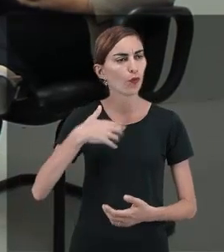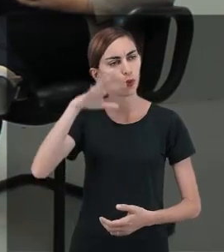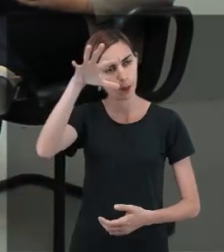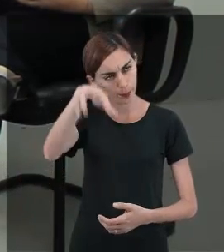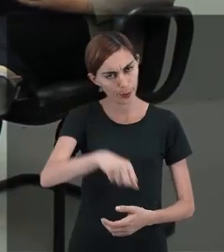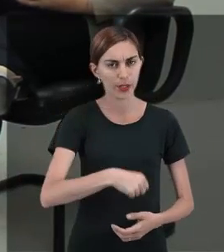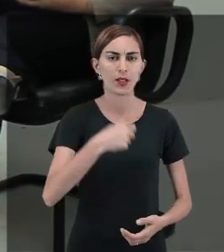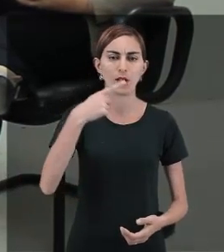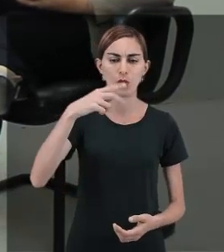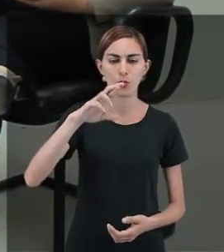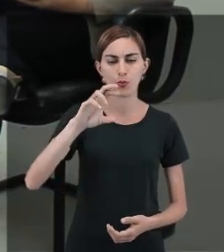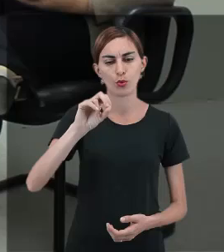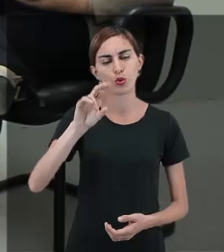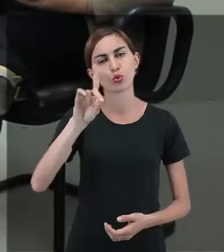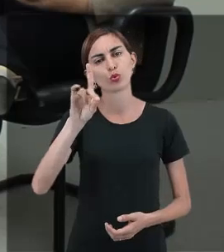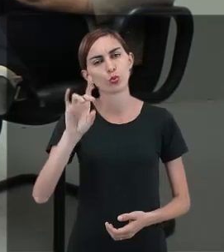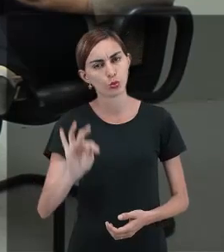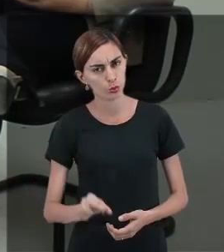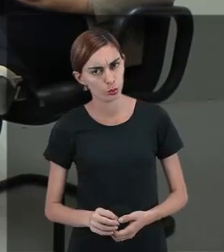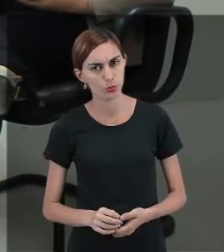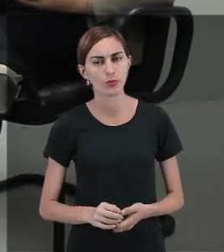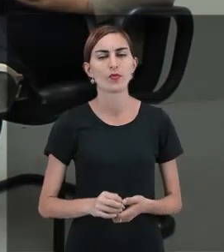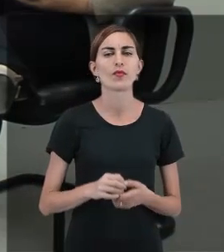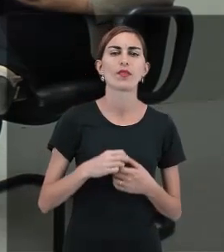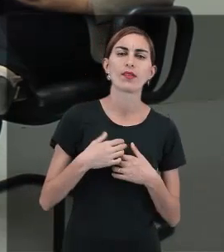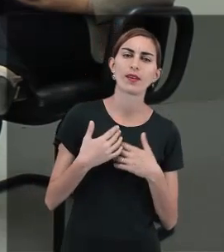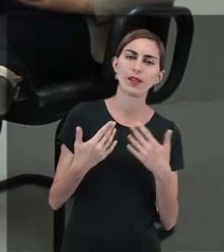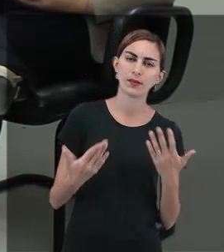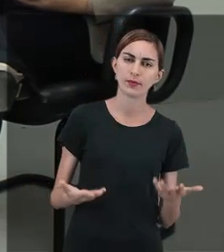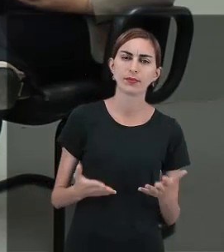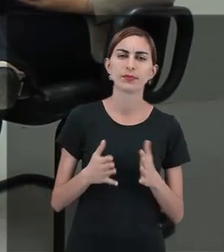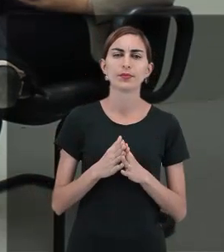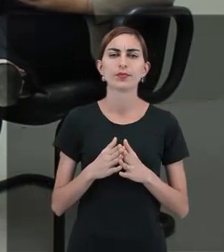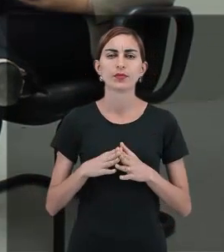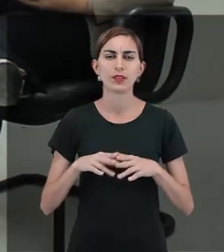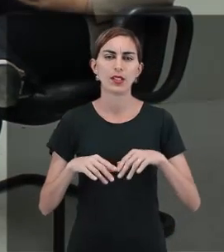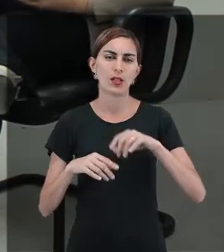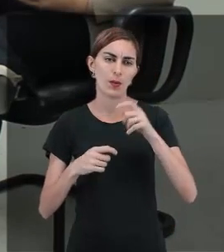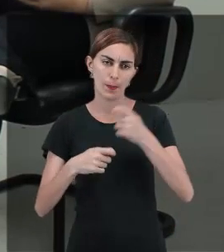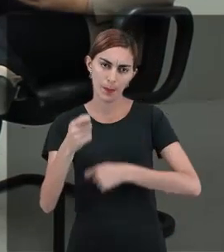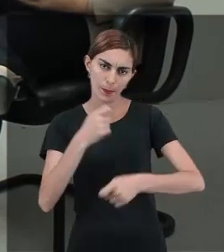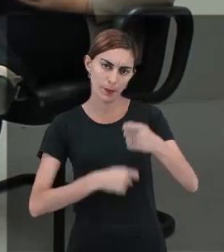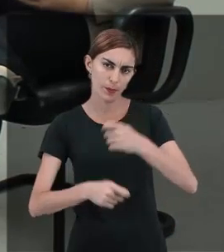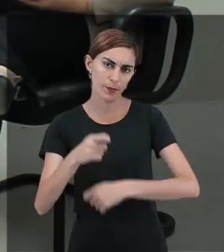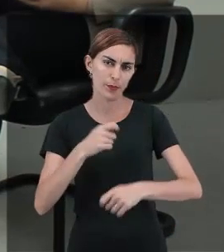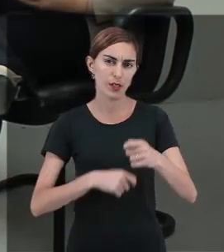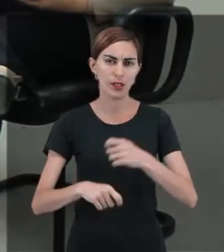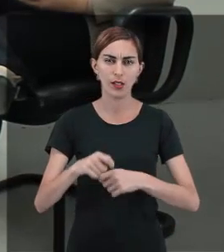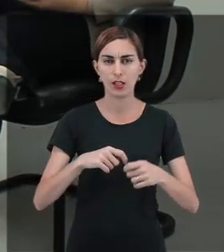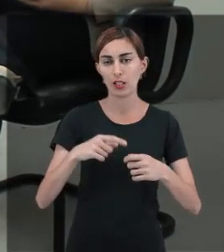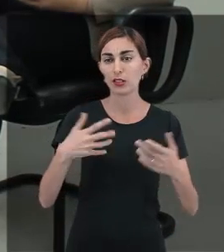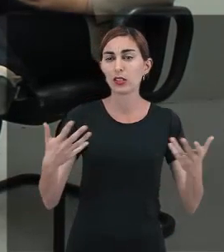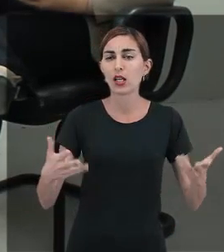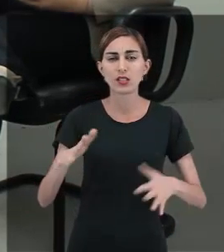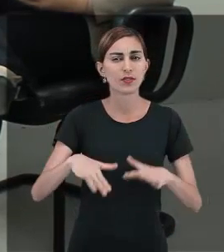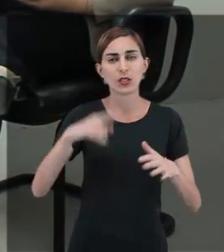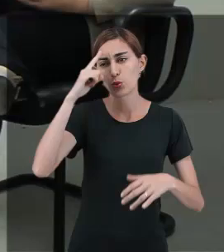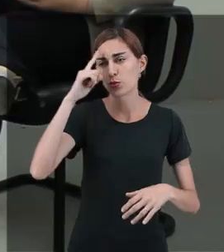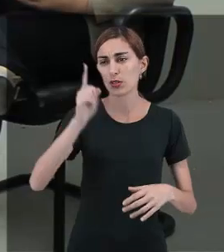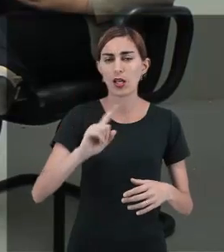você colocar no local errado, o problema não é meu, é seu. Então, não adianta ter o melhor produto se o mercado consumidor não sabe que ele existe, não sabe onde é que ele está